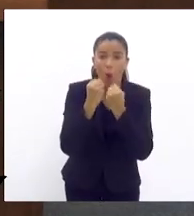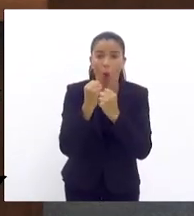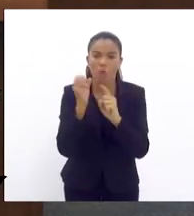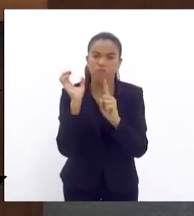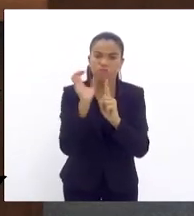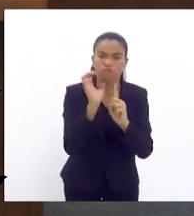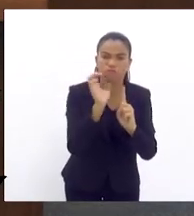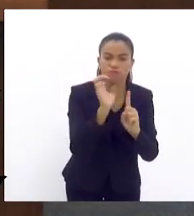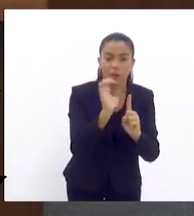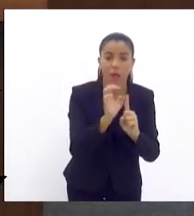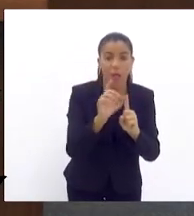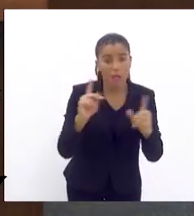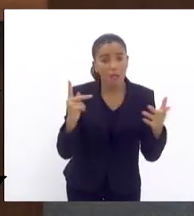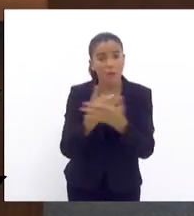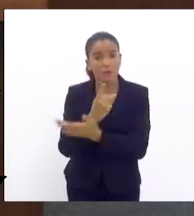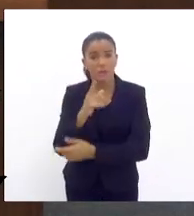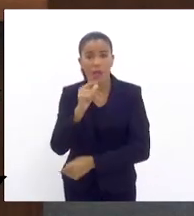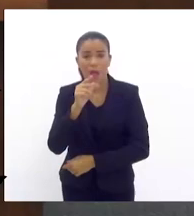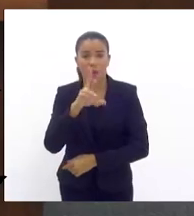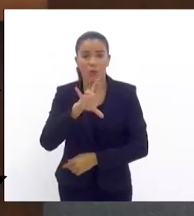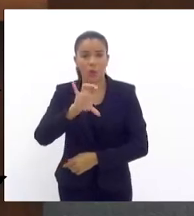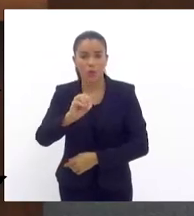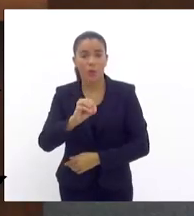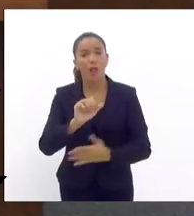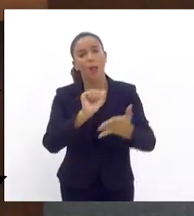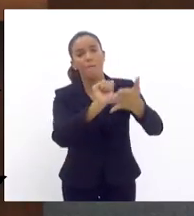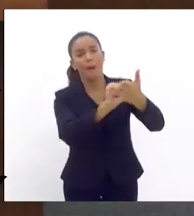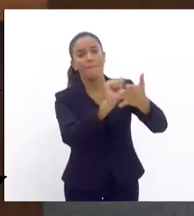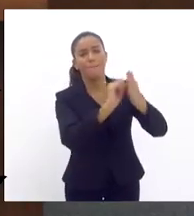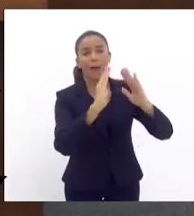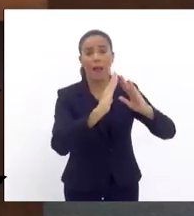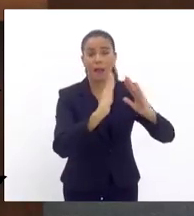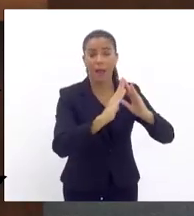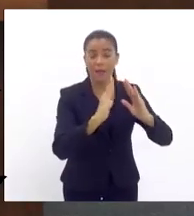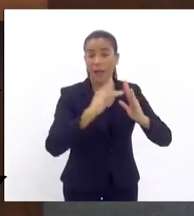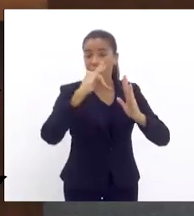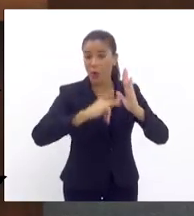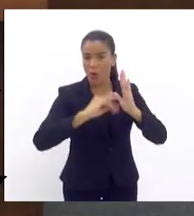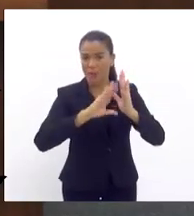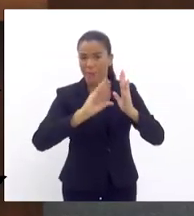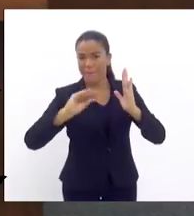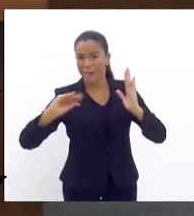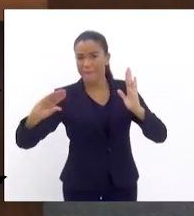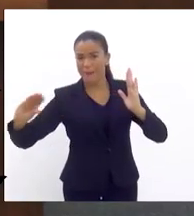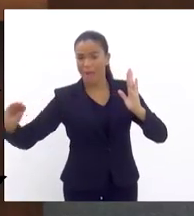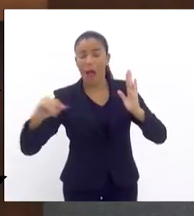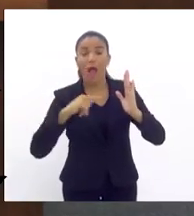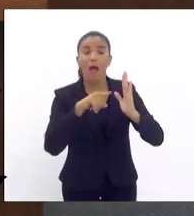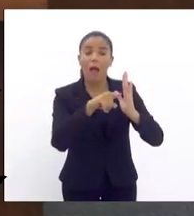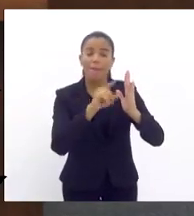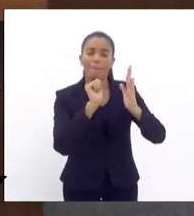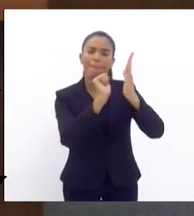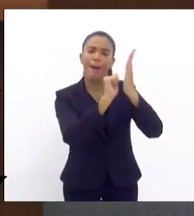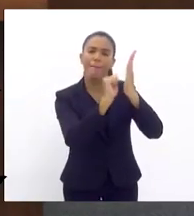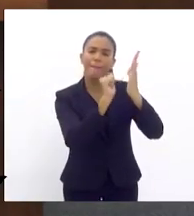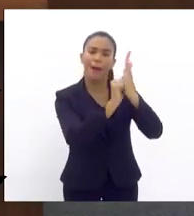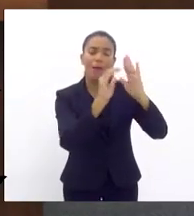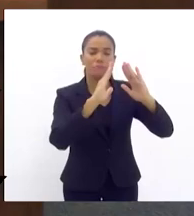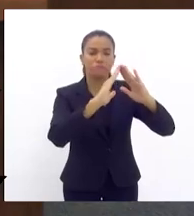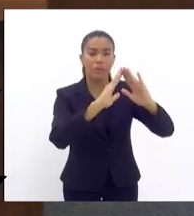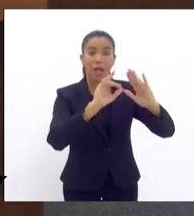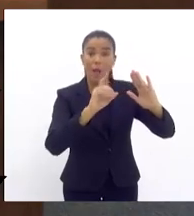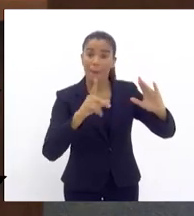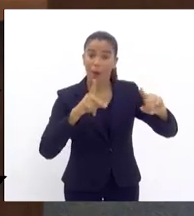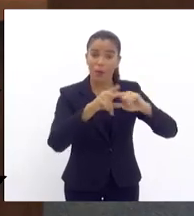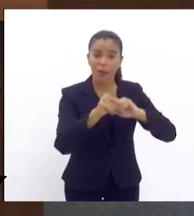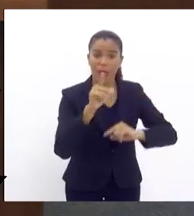É o que está acontecendo com Águas do Rio. Ela bate na sua casa, você está com a conta atrasada, bate na sua casa para cortar sua água. Se não